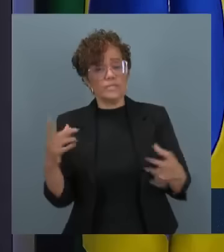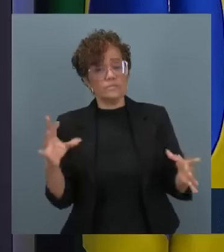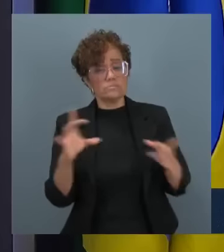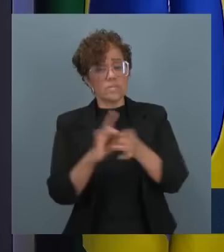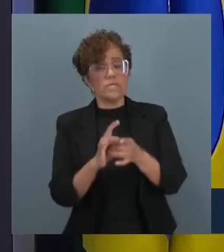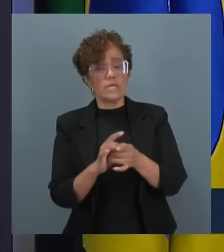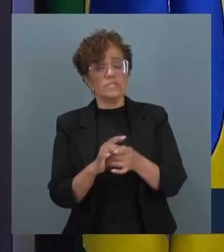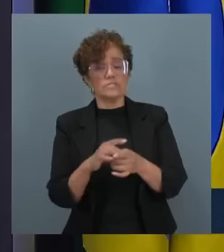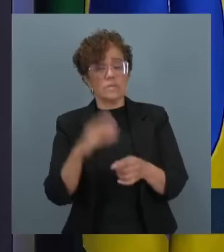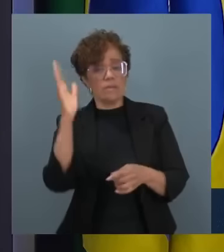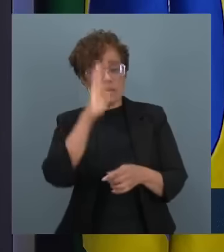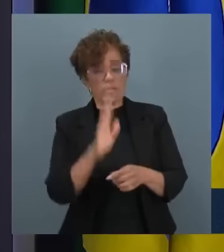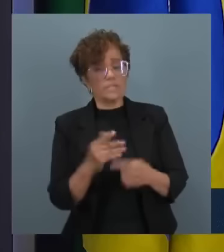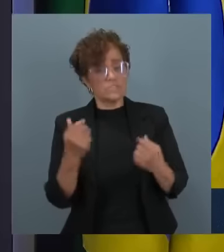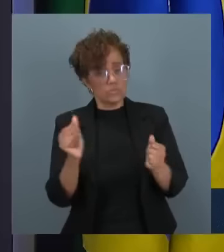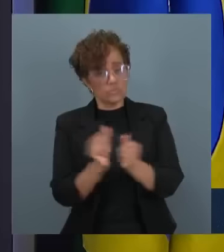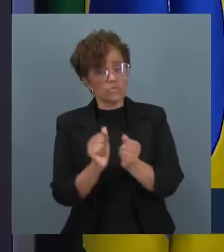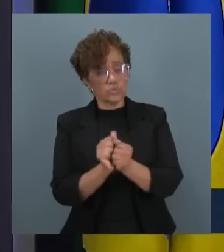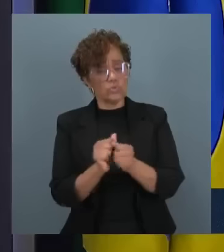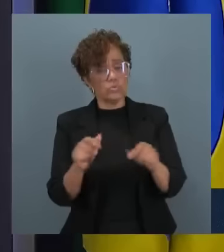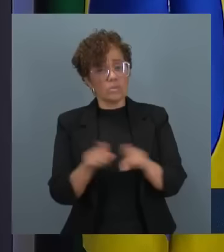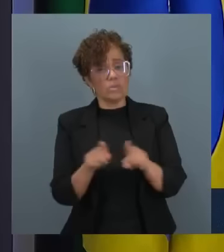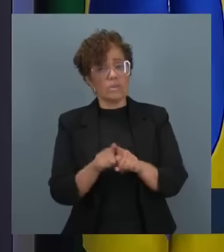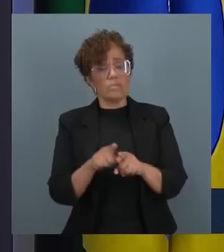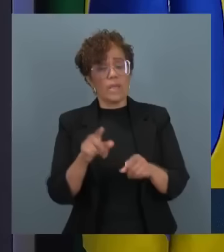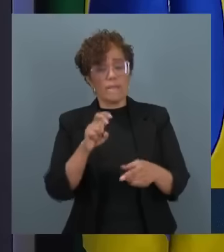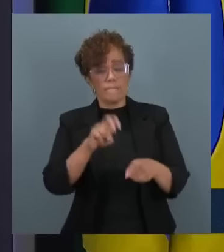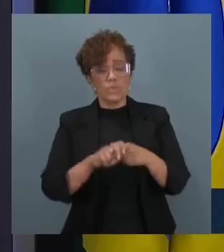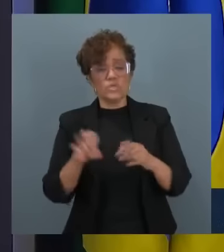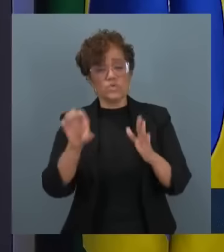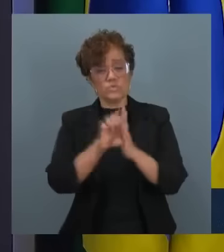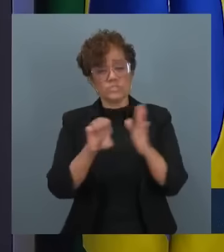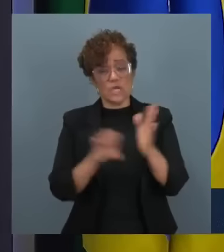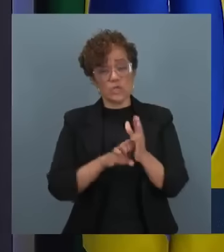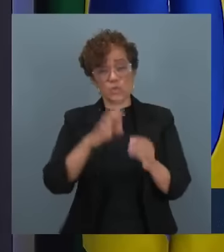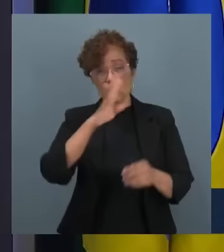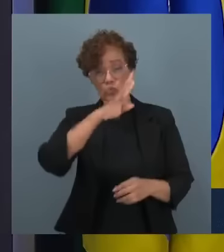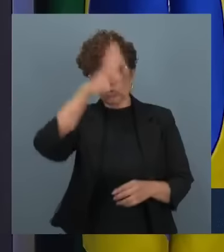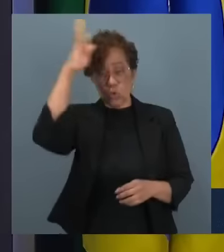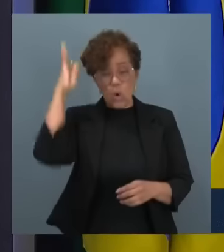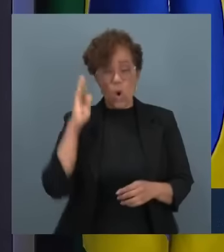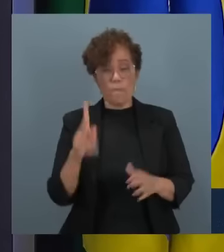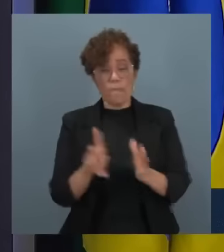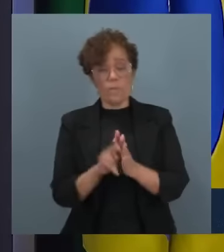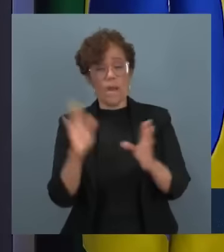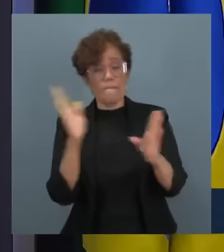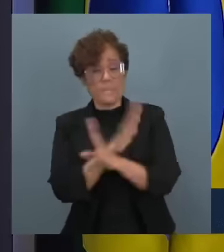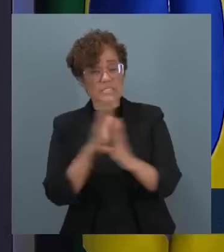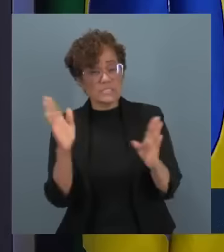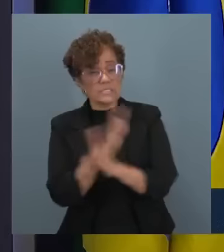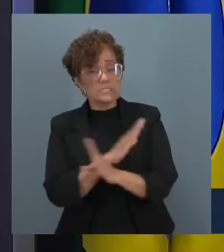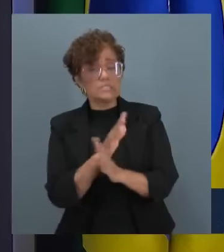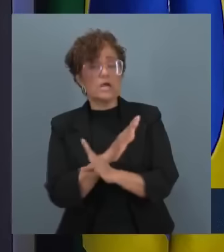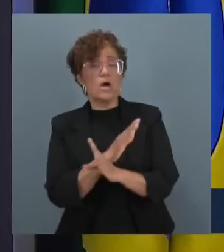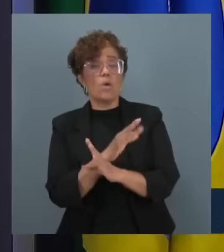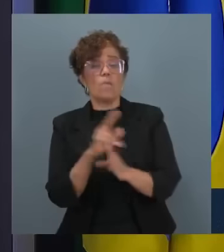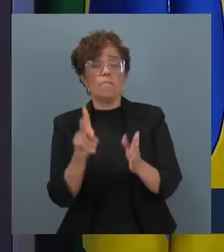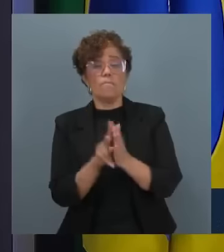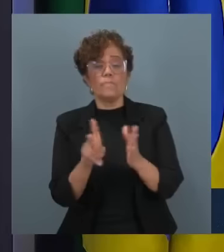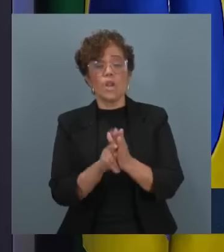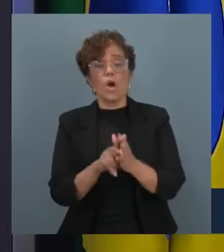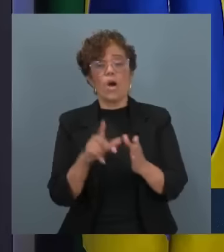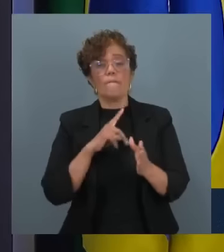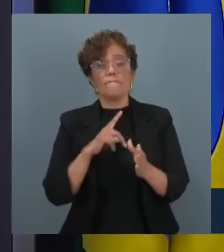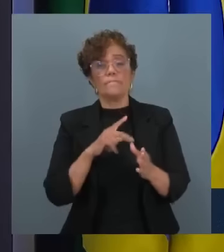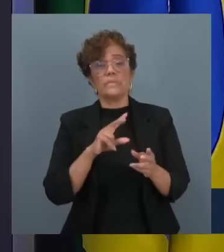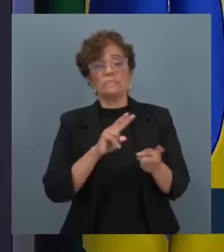uma vez, senhor presidente, o Estatuto de Roma é claro. A perseguição religiosa, que resulta em expulsão ou transferência